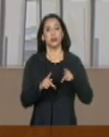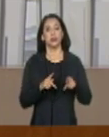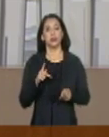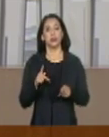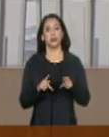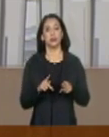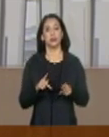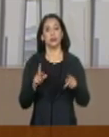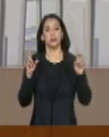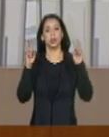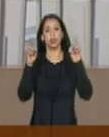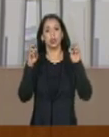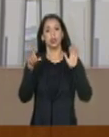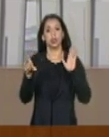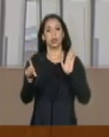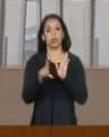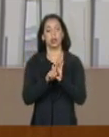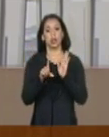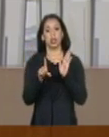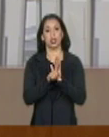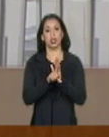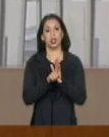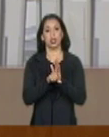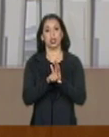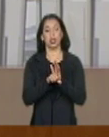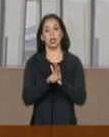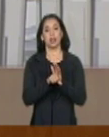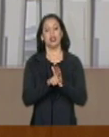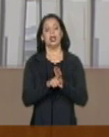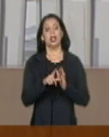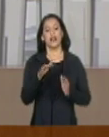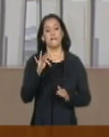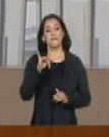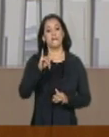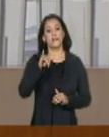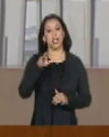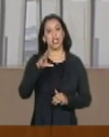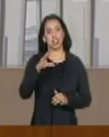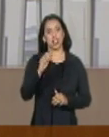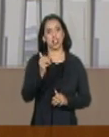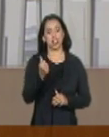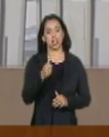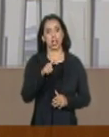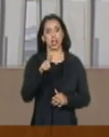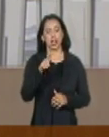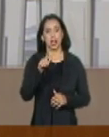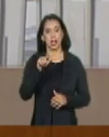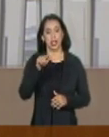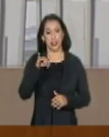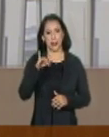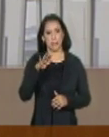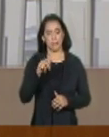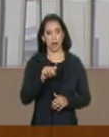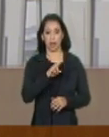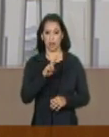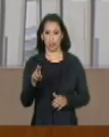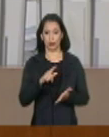intitulado Lei da Ficha Limpa, apelido esse que acabou